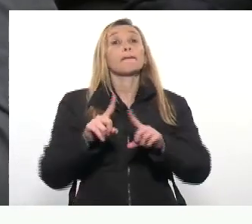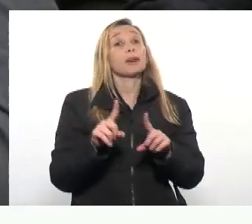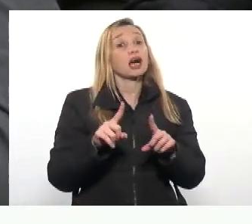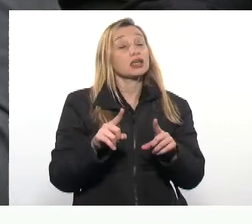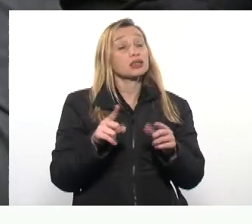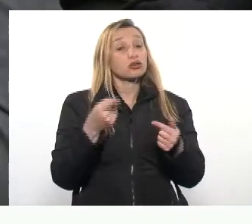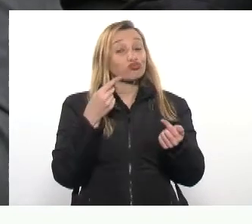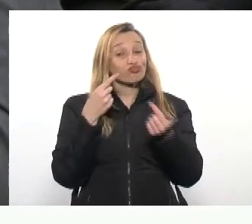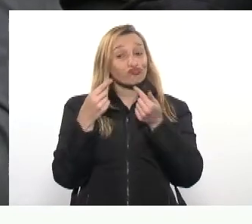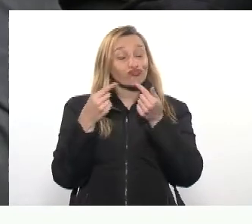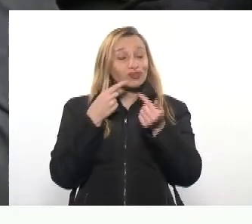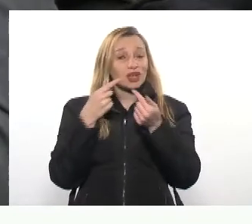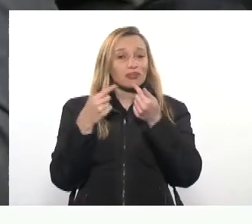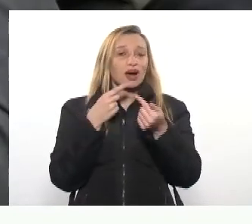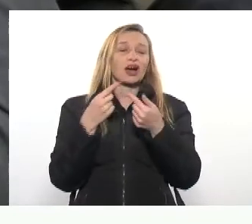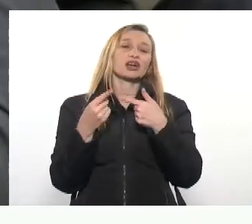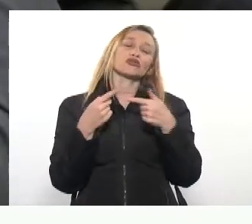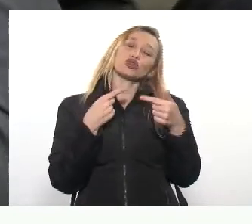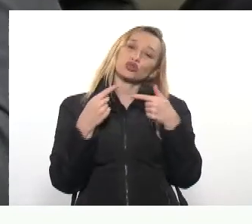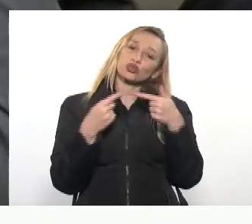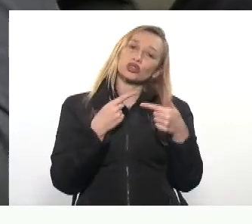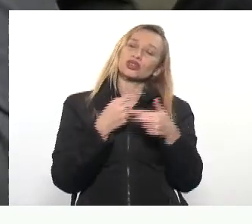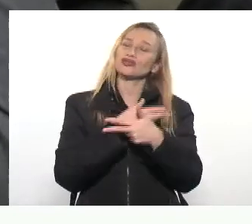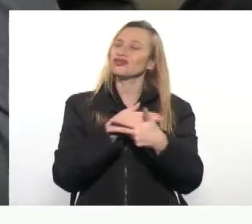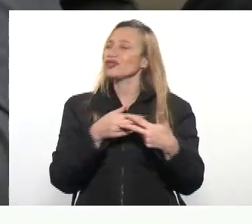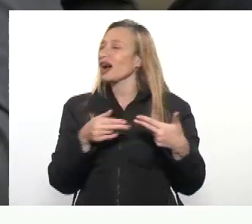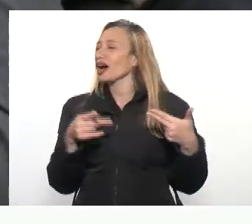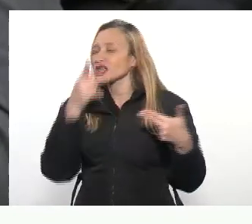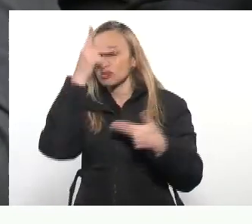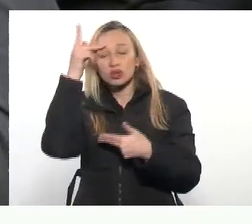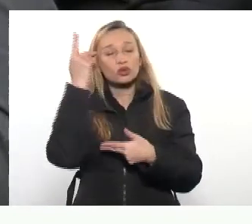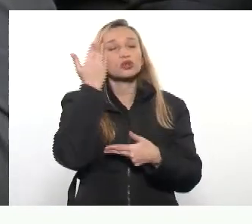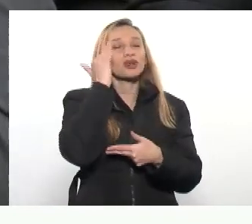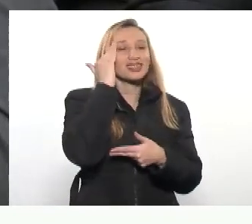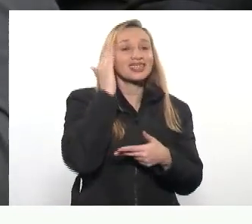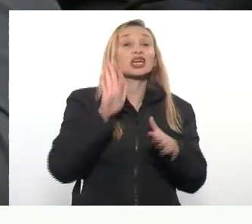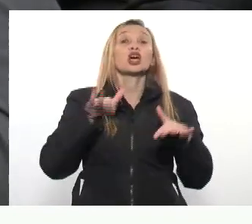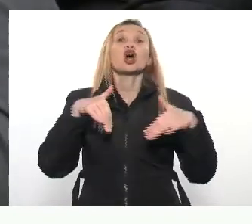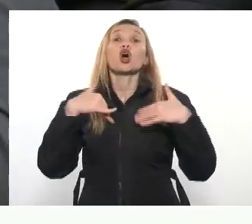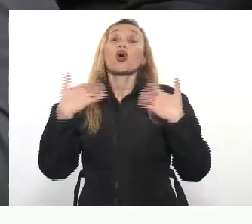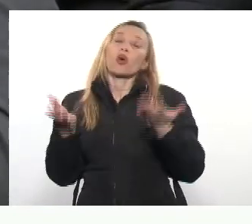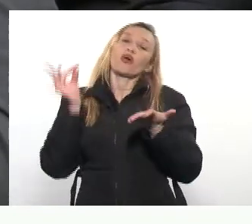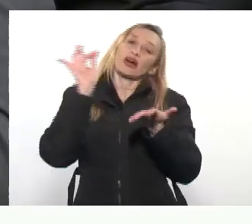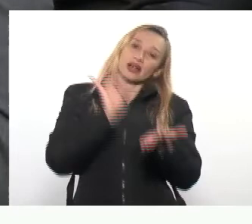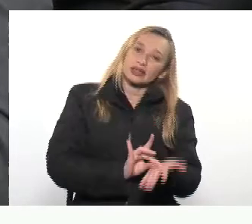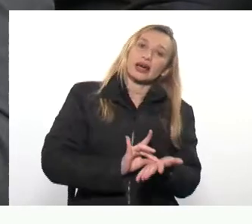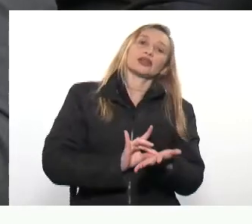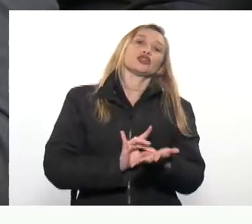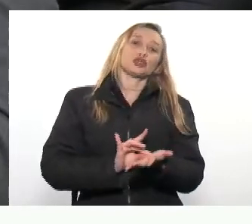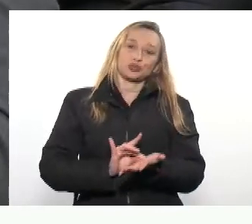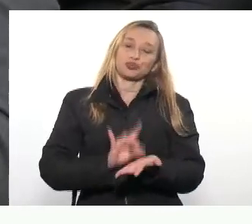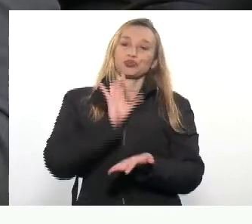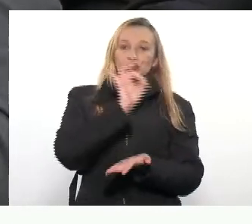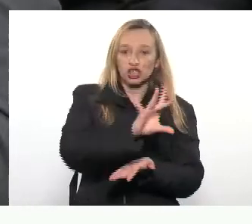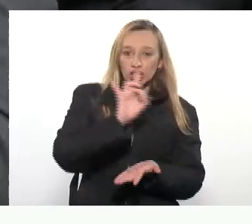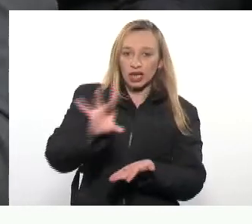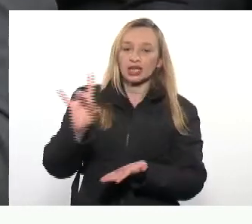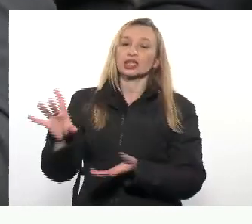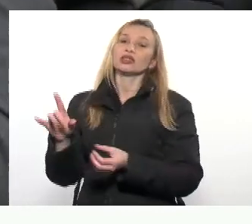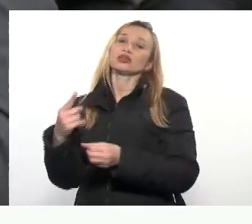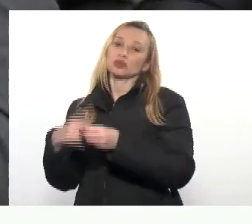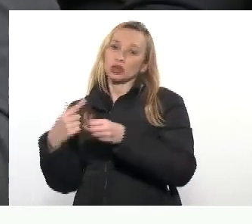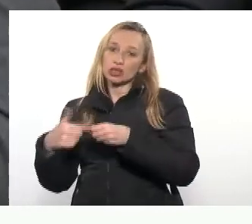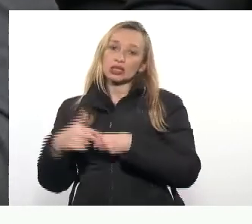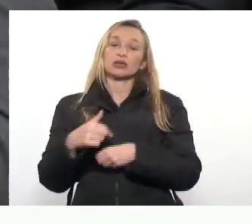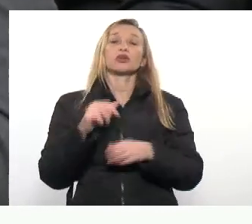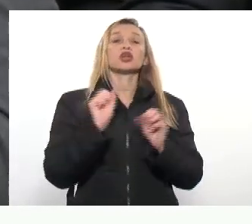um debate a várias mãos, né, para entender qual é a realidade, a condição de cada um dos municípios, de maneira